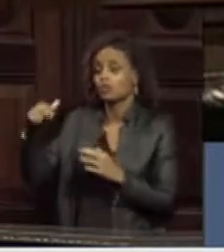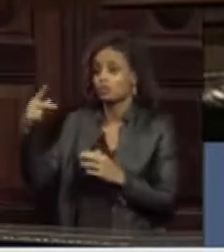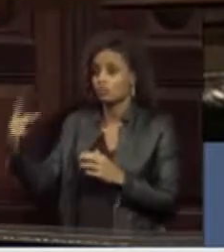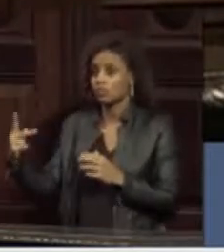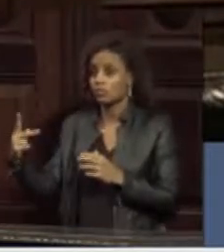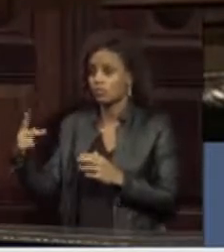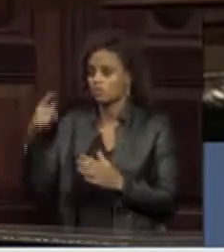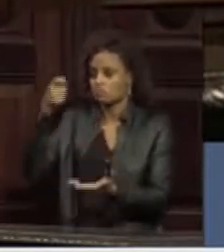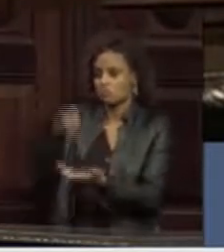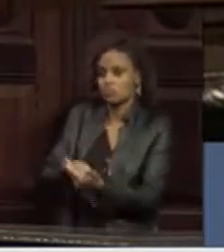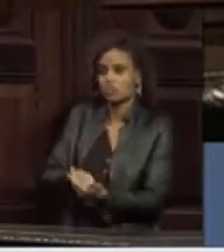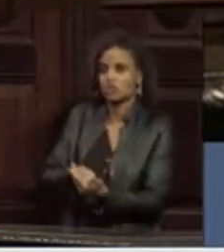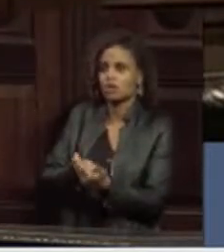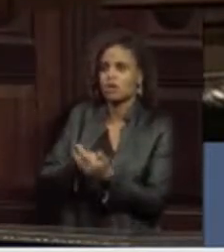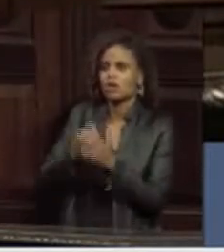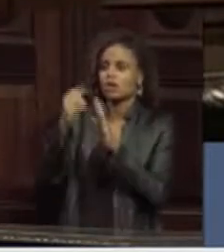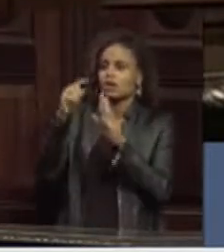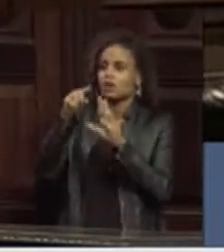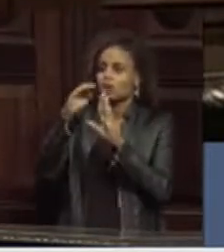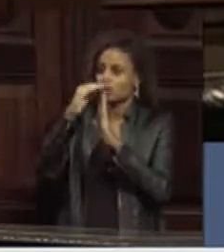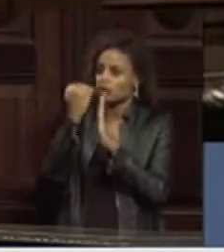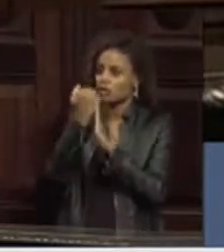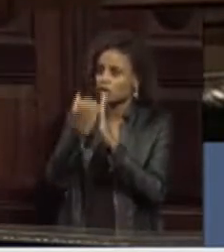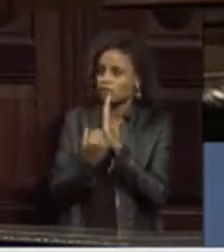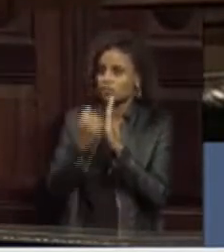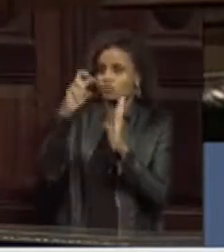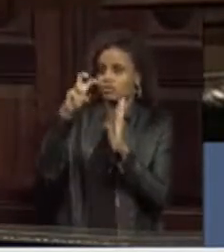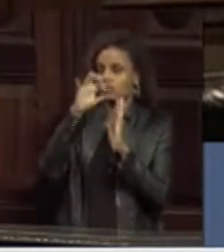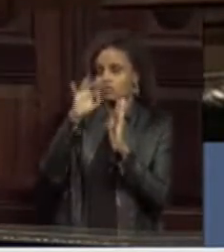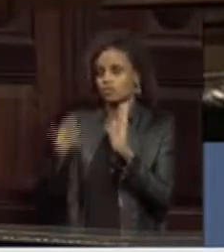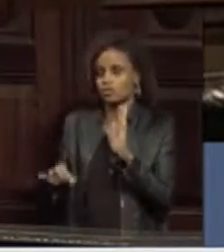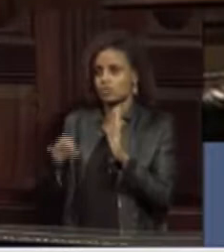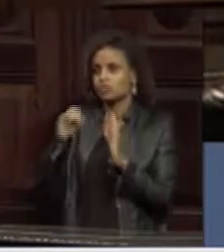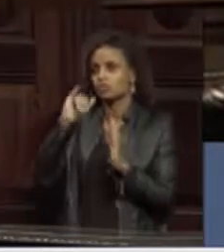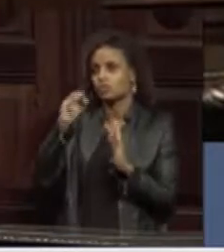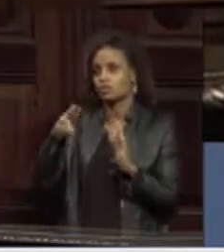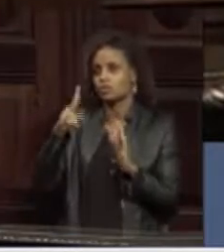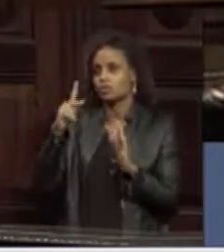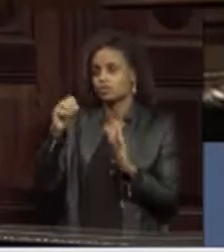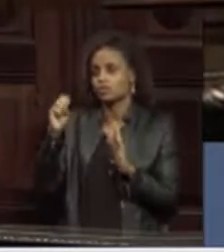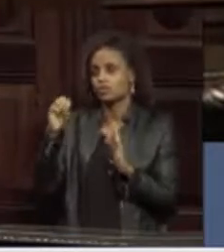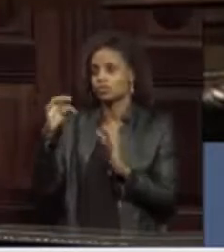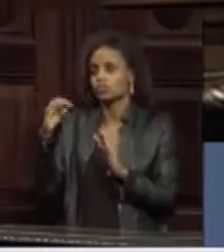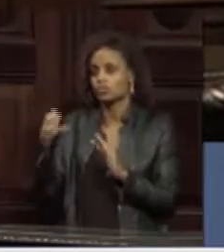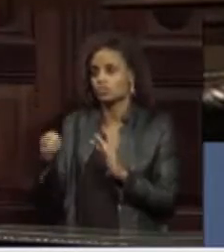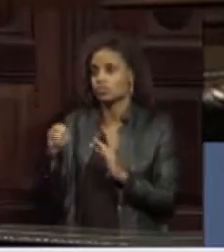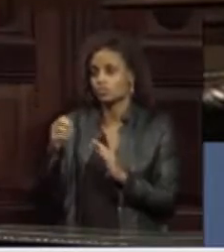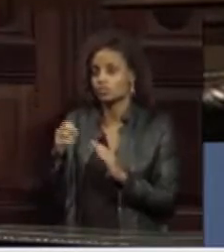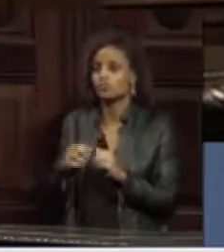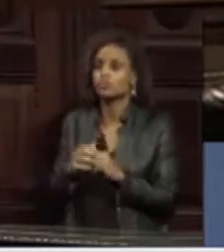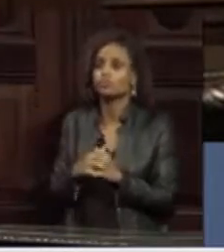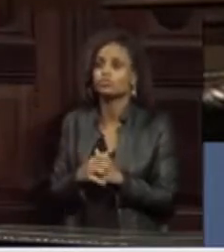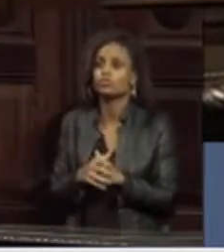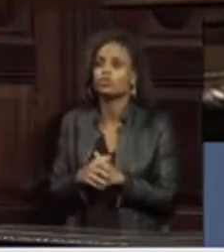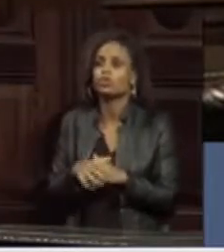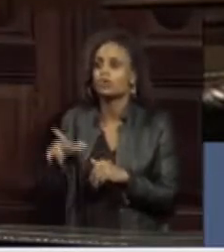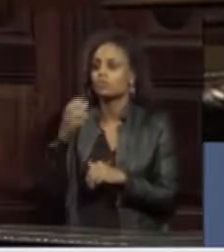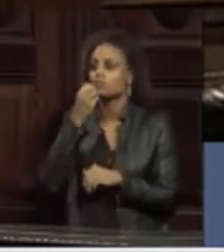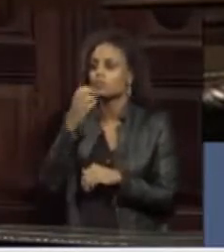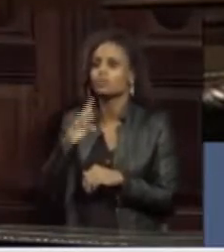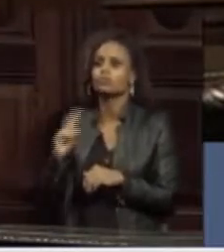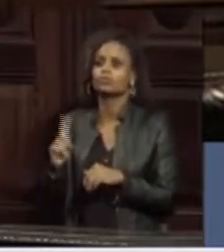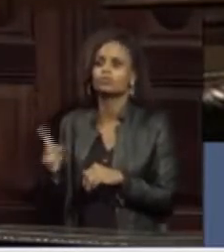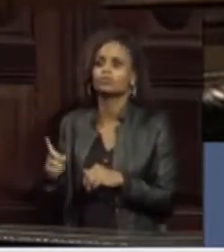de 10 para 5 no excedente da curva de produção é extremamente temerário, sem definir o que é limite da curva